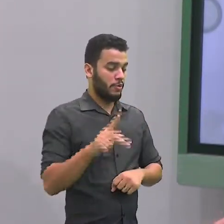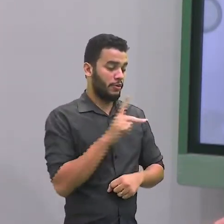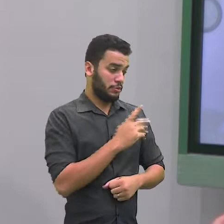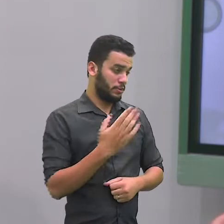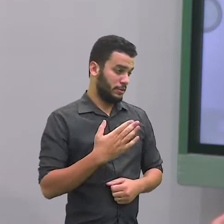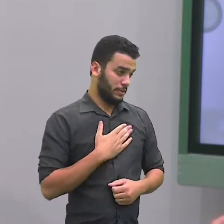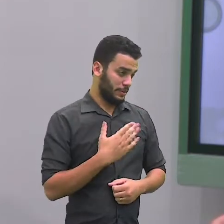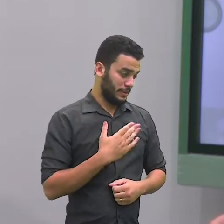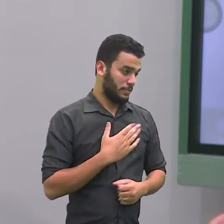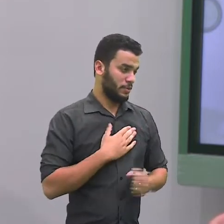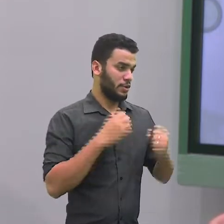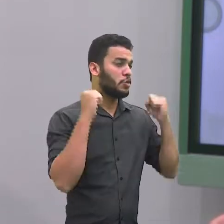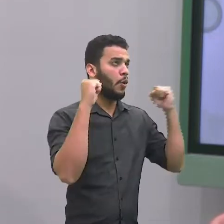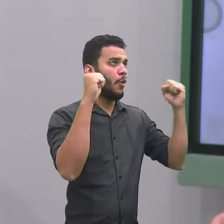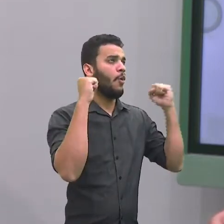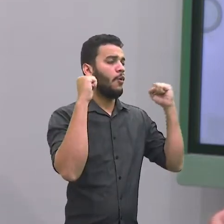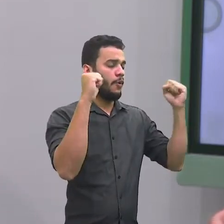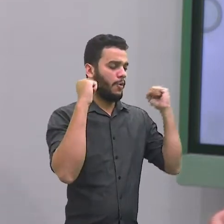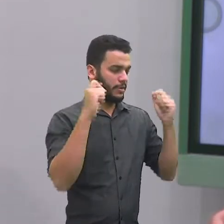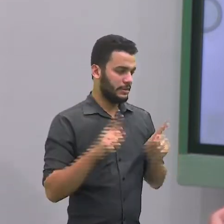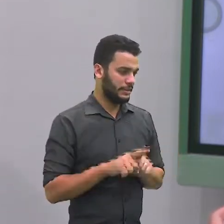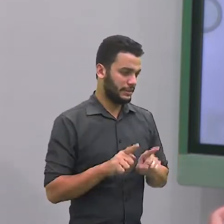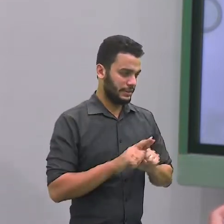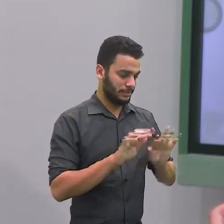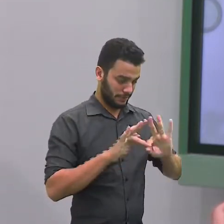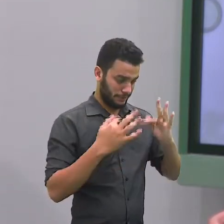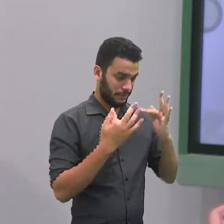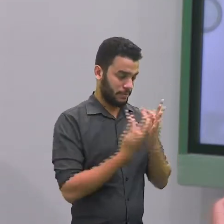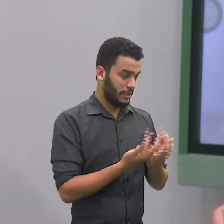comigo. Para meus pais também.